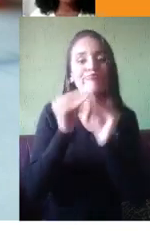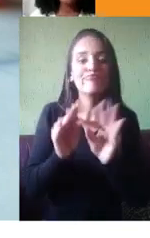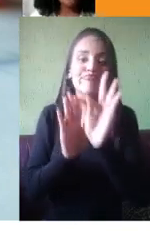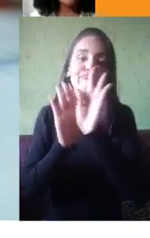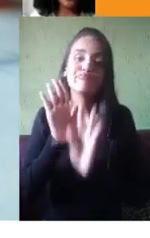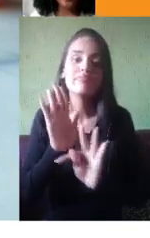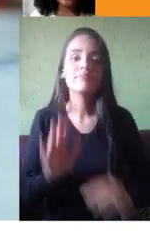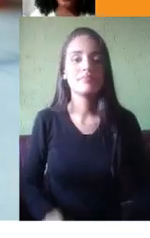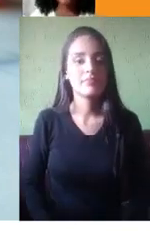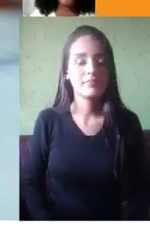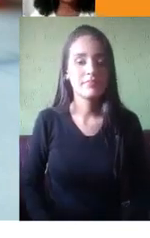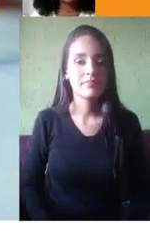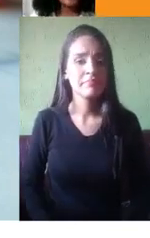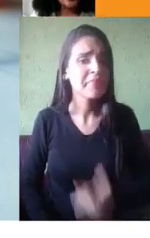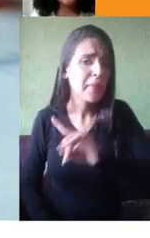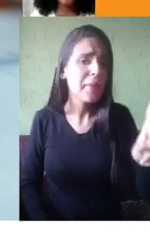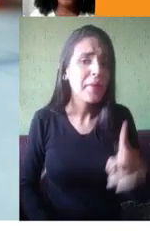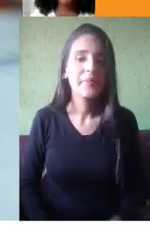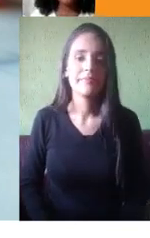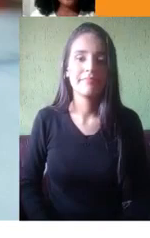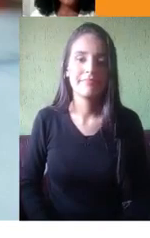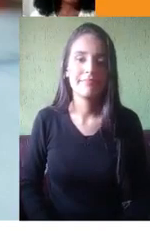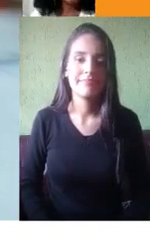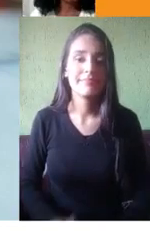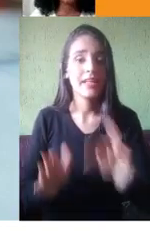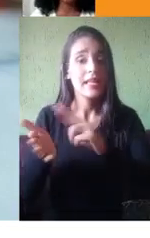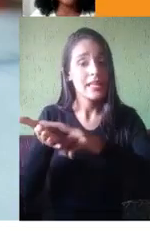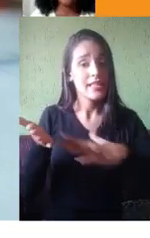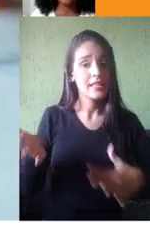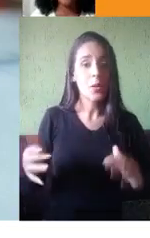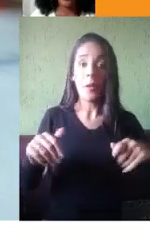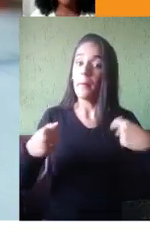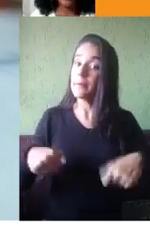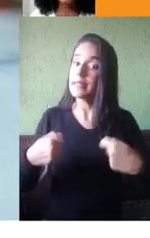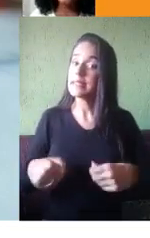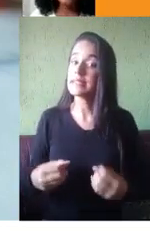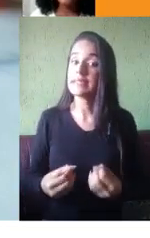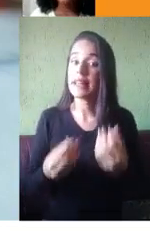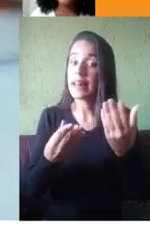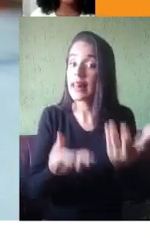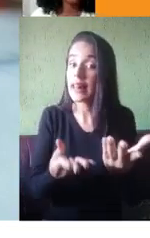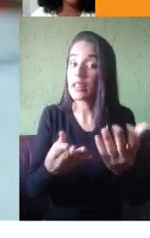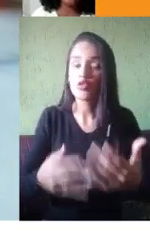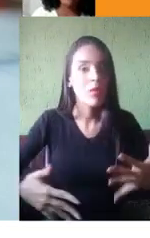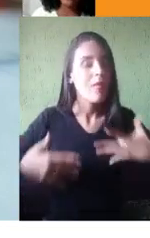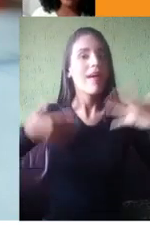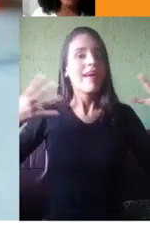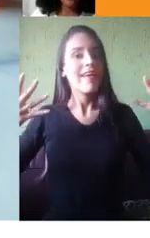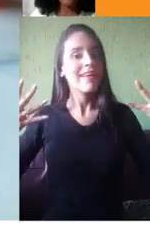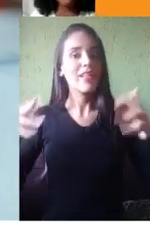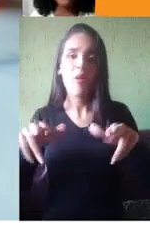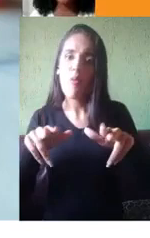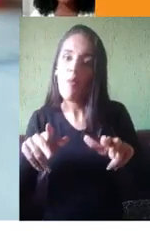sim de trazer algo a mais, algo atraente, algo até surpreendente para o leitor. Assim como acontece com o final de um